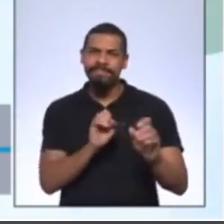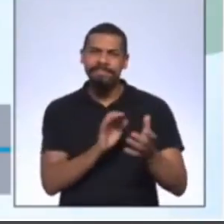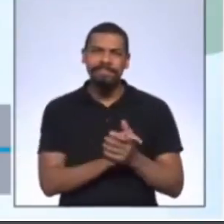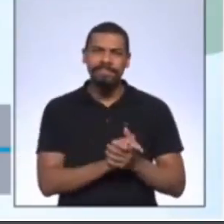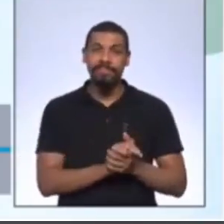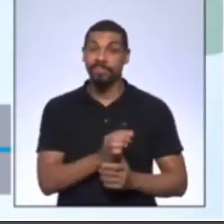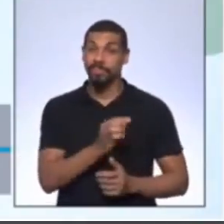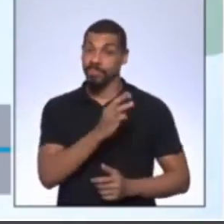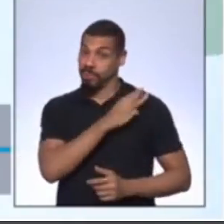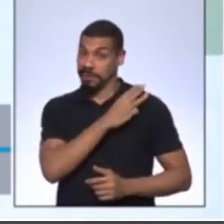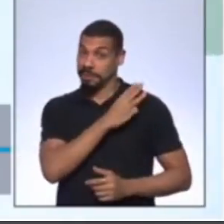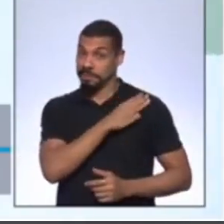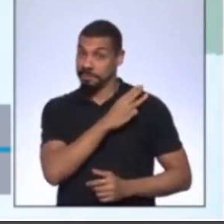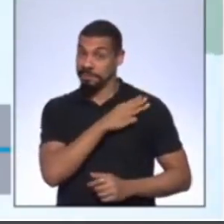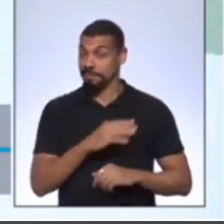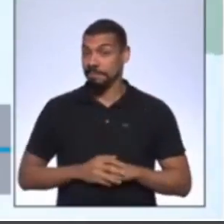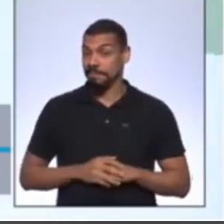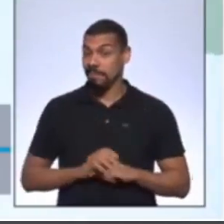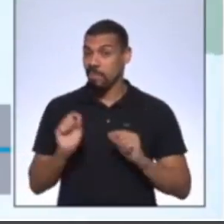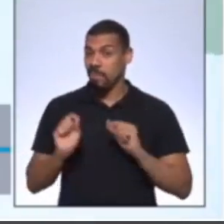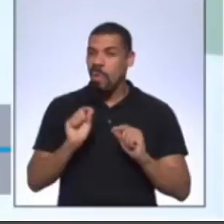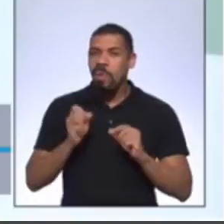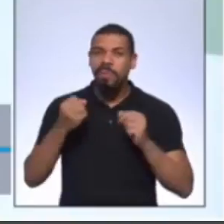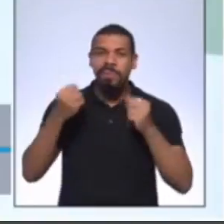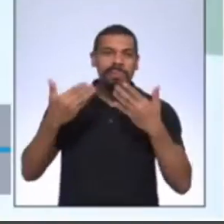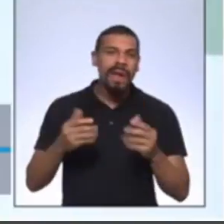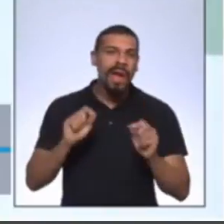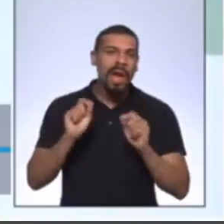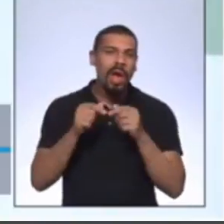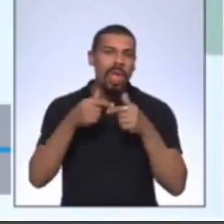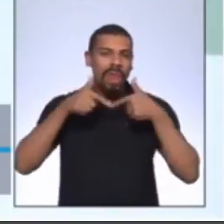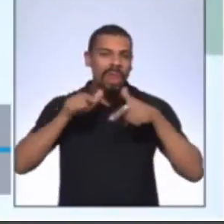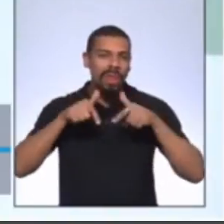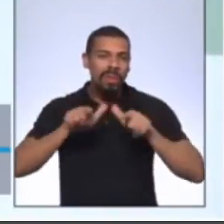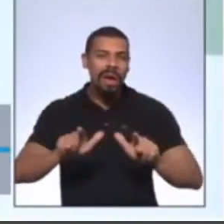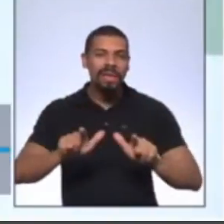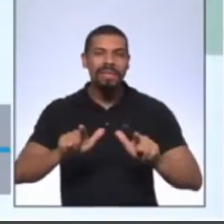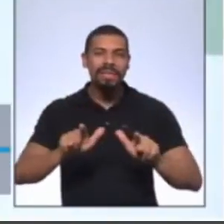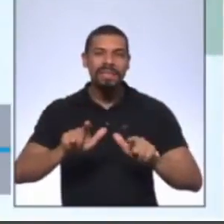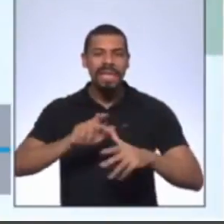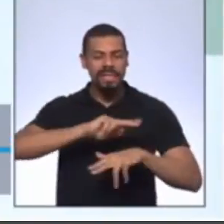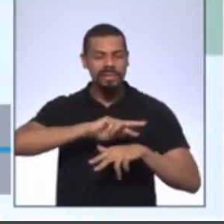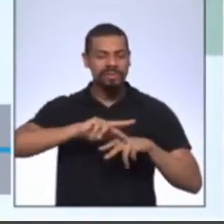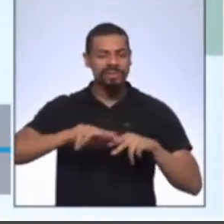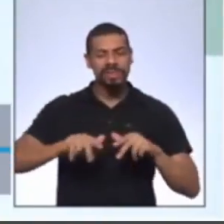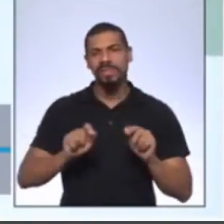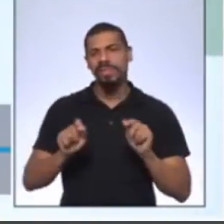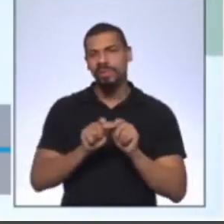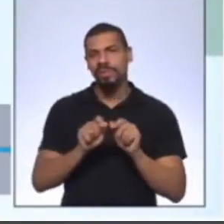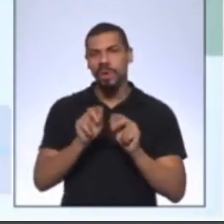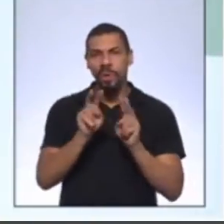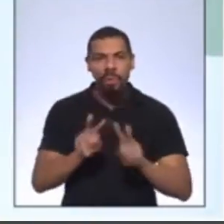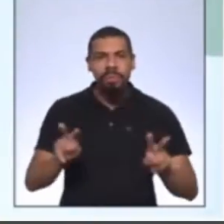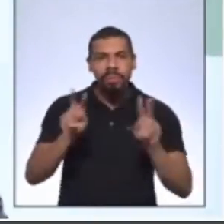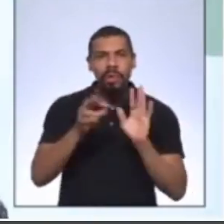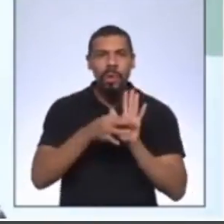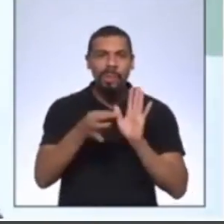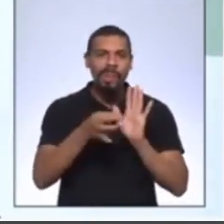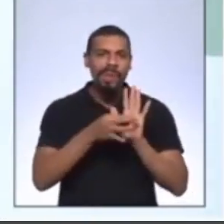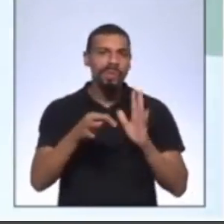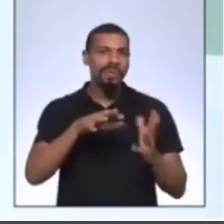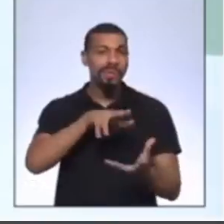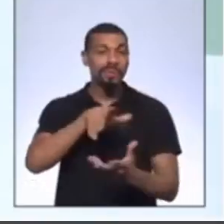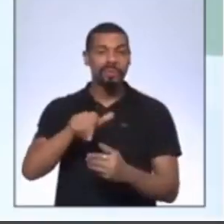3º termo do ensino médio onde nós falaremos sobre as linguagens e as diversas visões de mundo